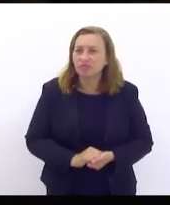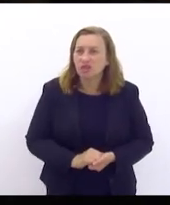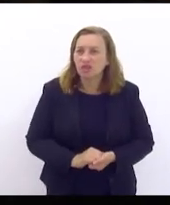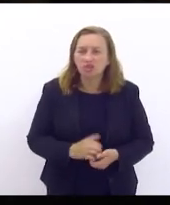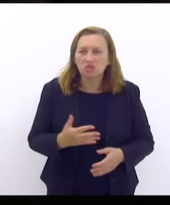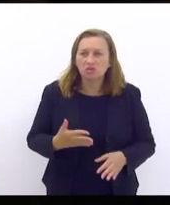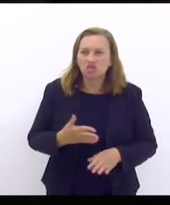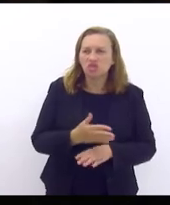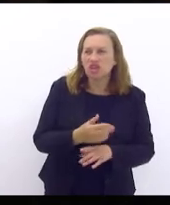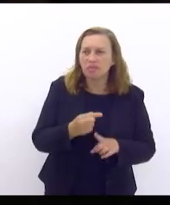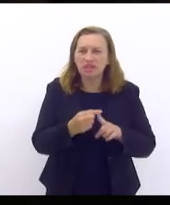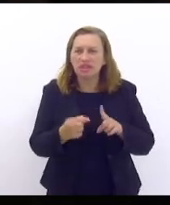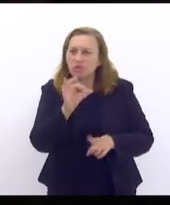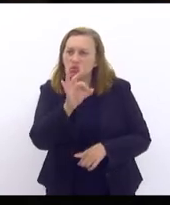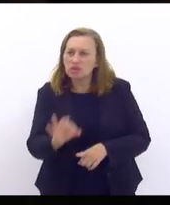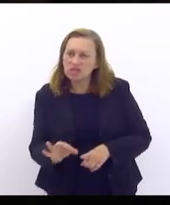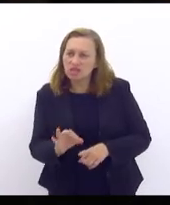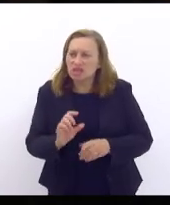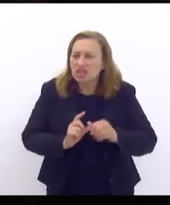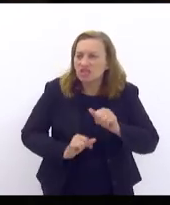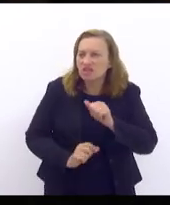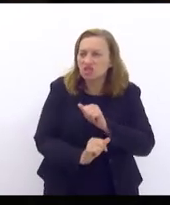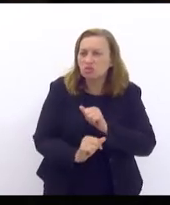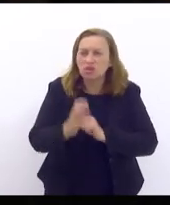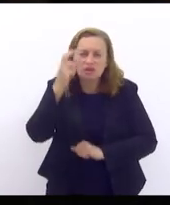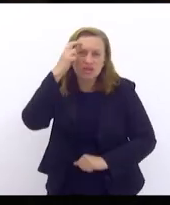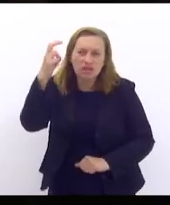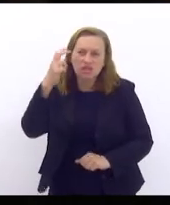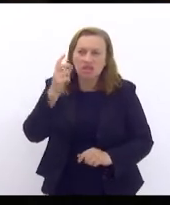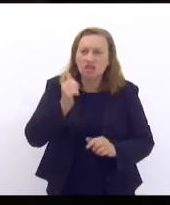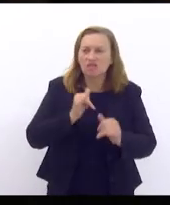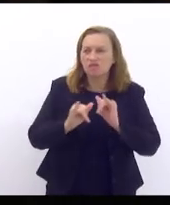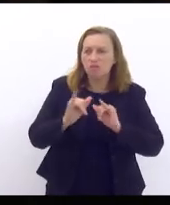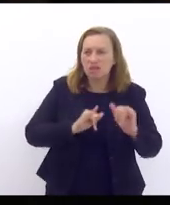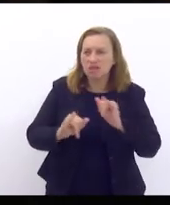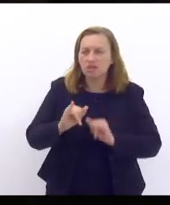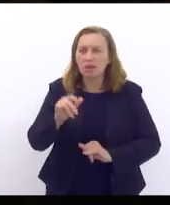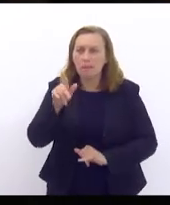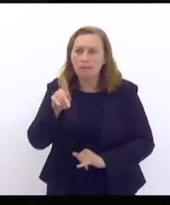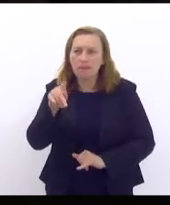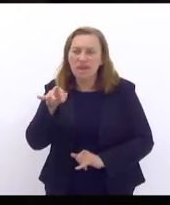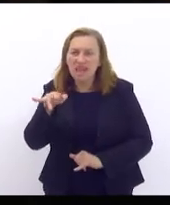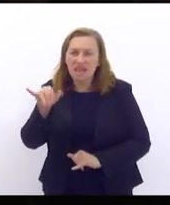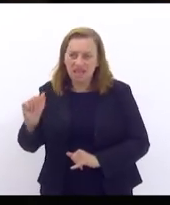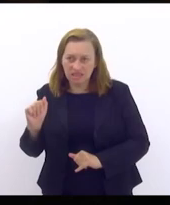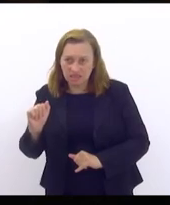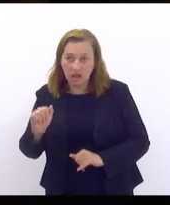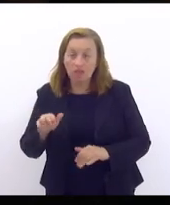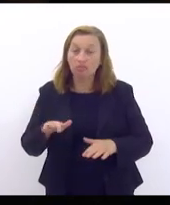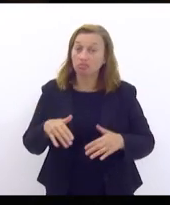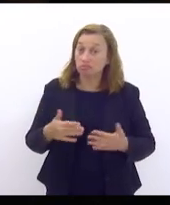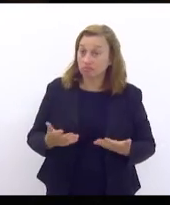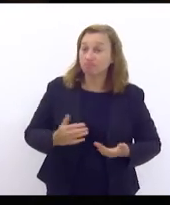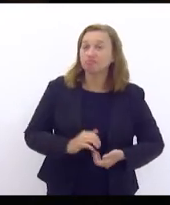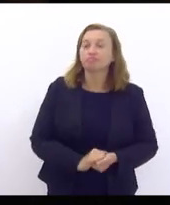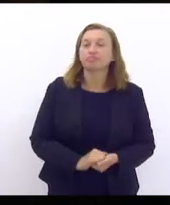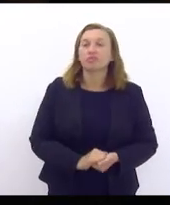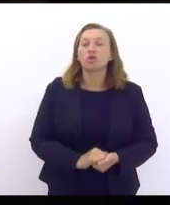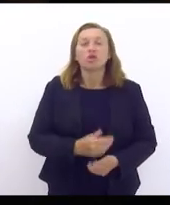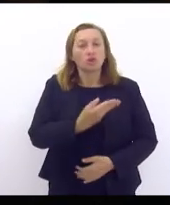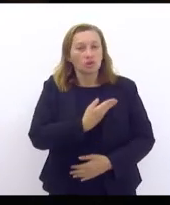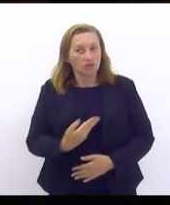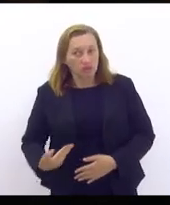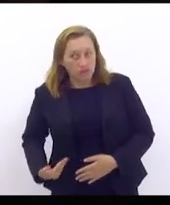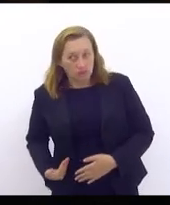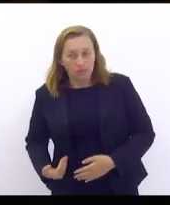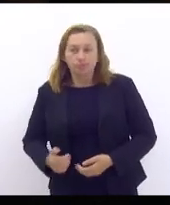chega a 0,5% o investimento em inteligência e informação em perícia. Ou seja, o